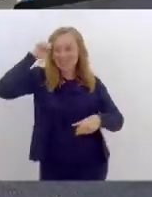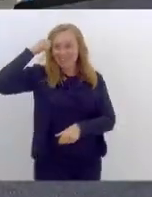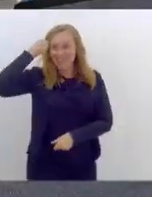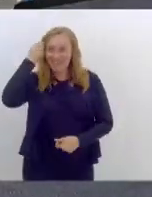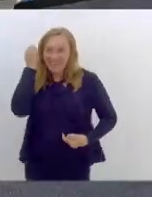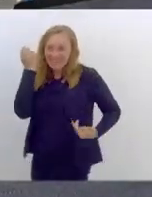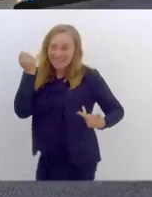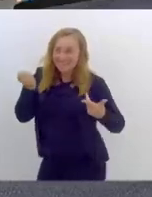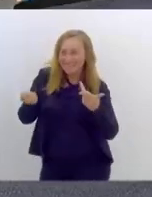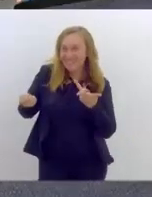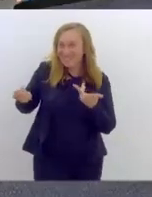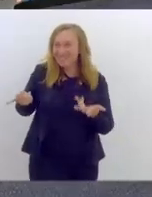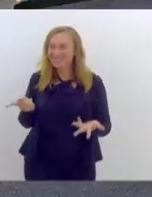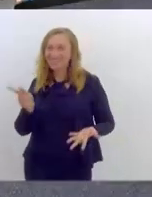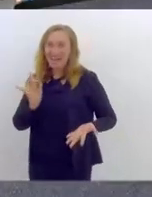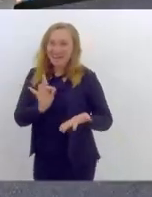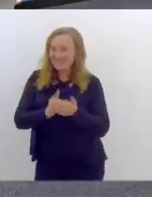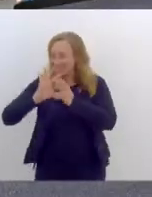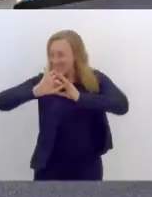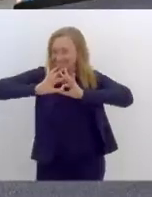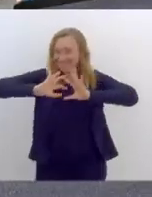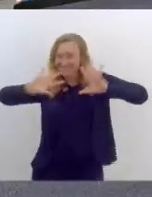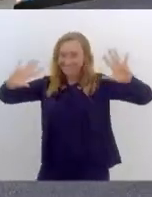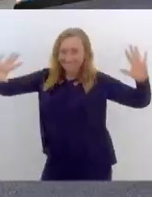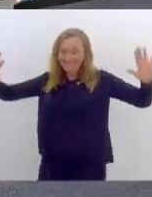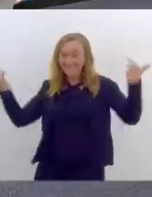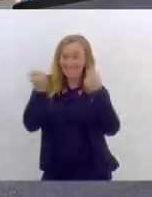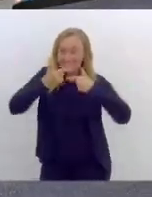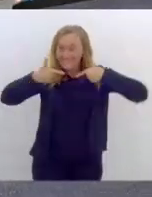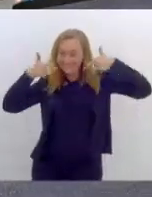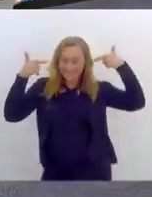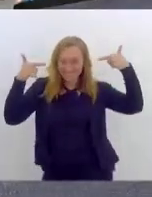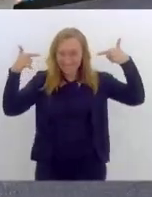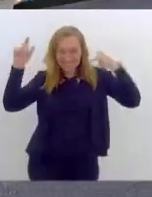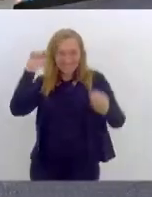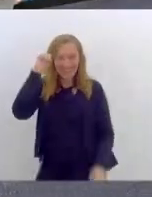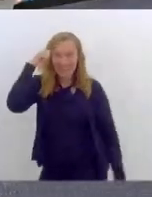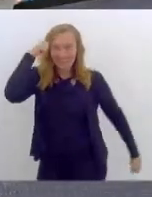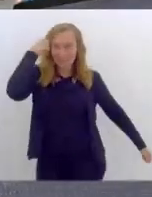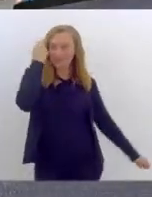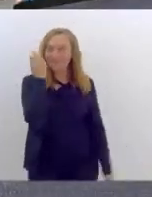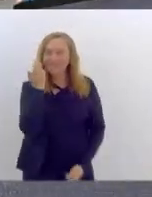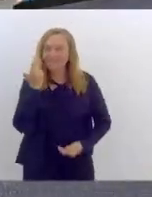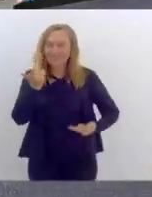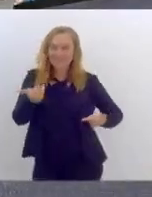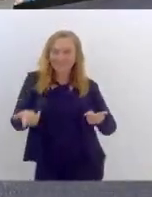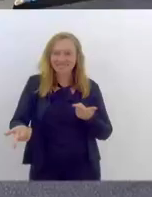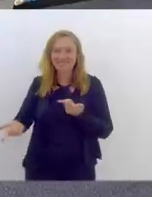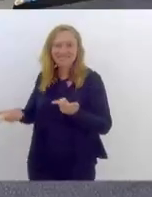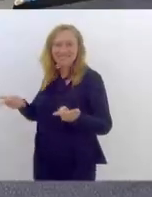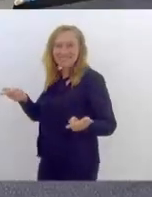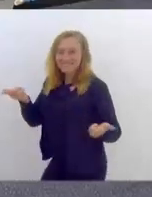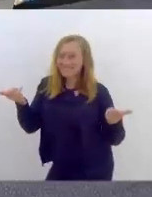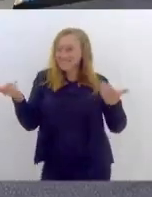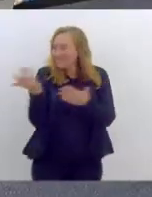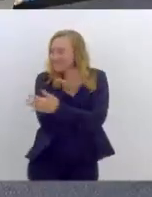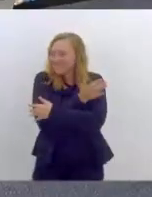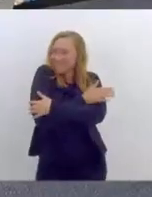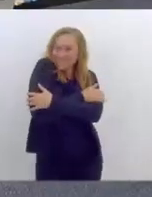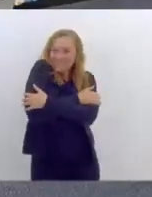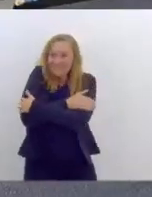Negro é a raiz da liberdade. Um sorriso negro. Um sorriso negro. Um